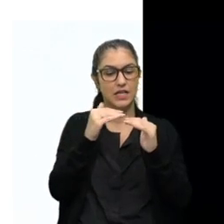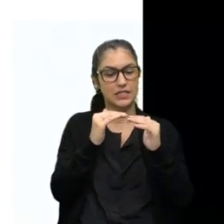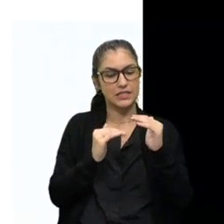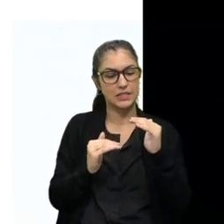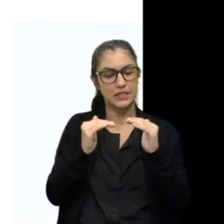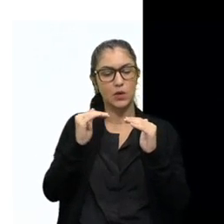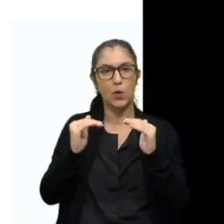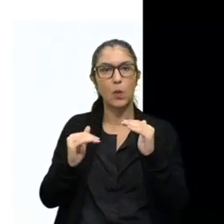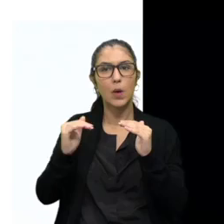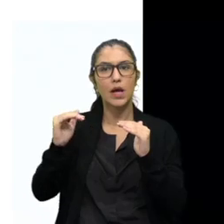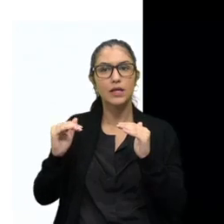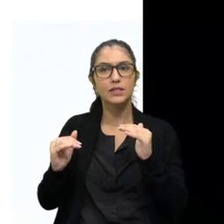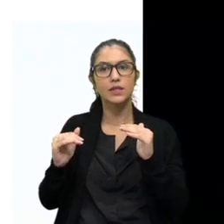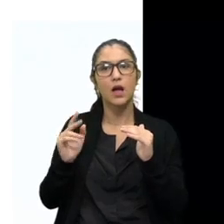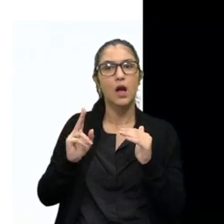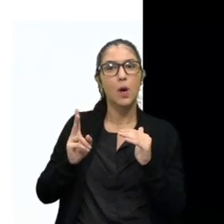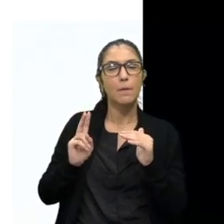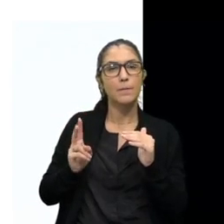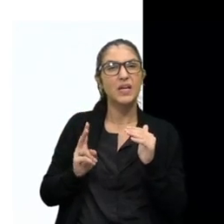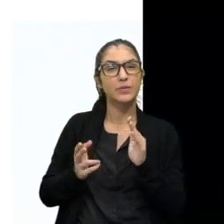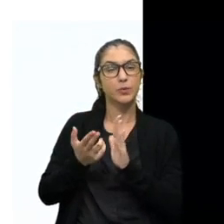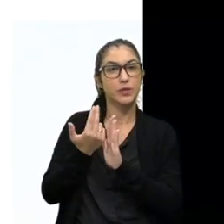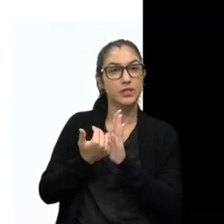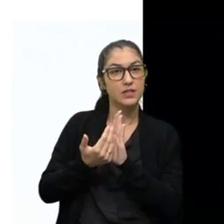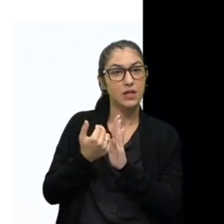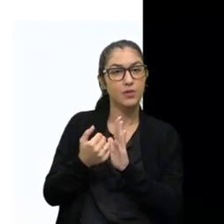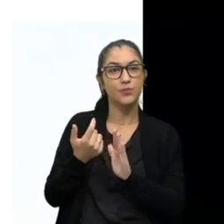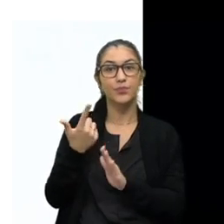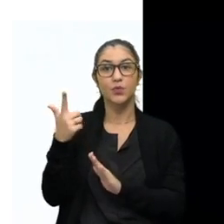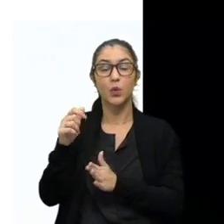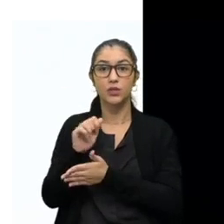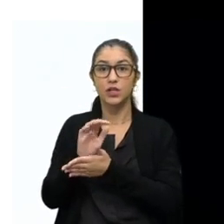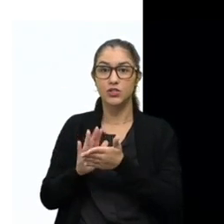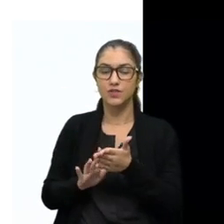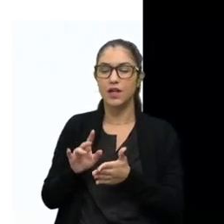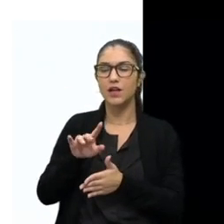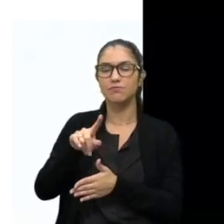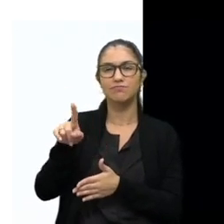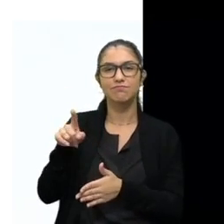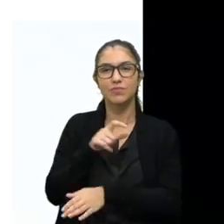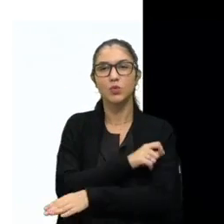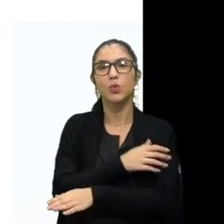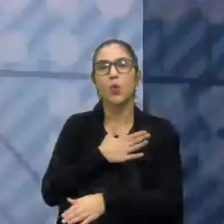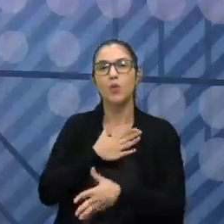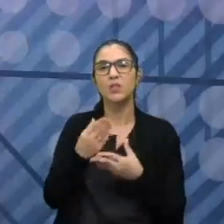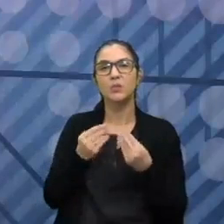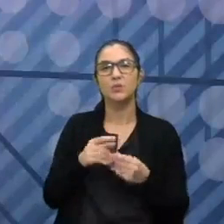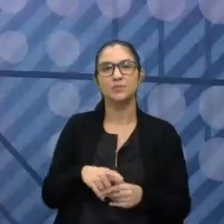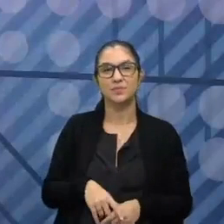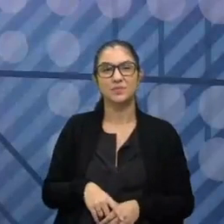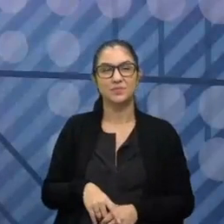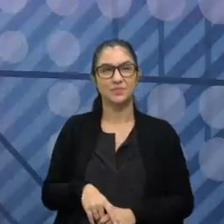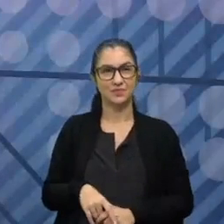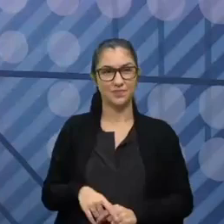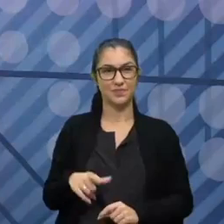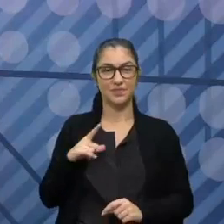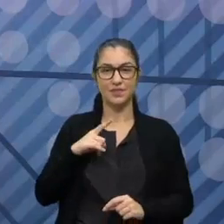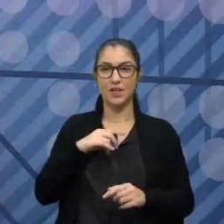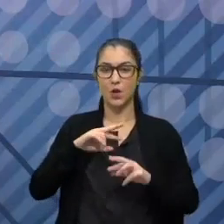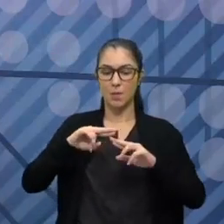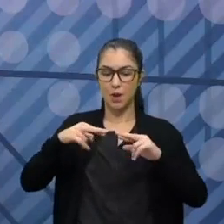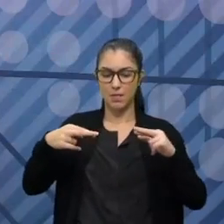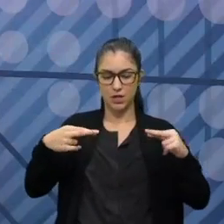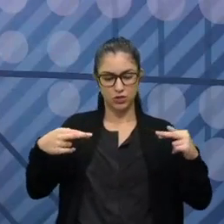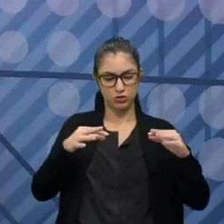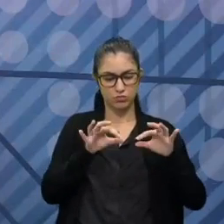sequência, ao mesmo formato. Outra atividade que gostam bastante é quando você pega um barbante e